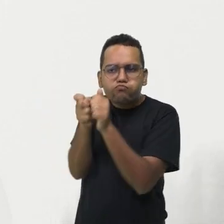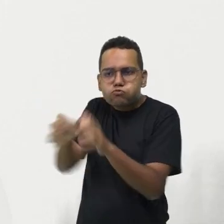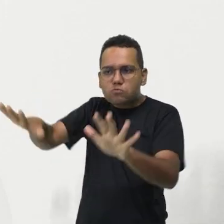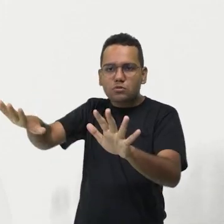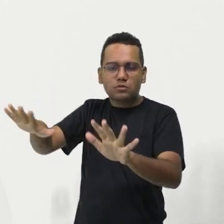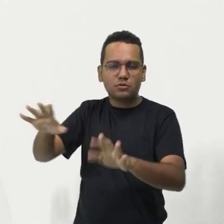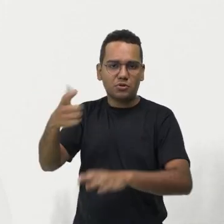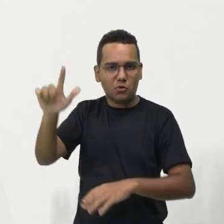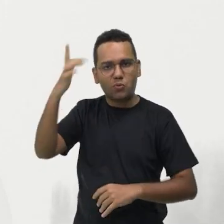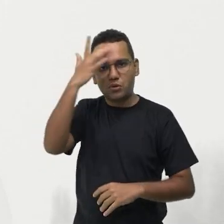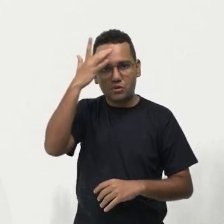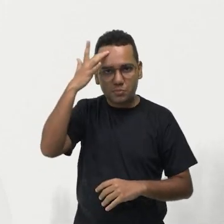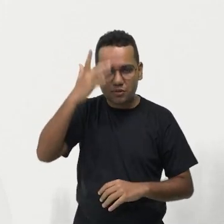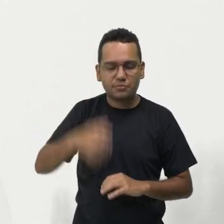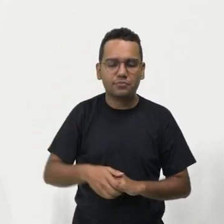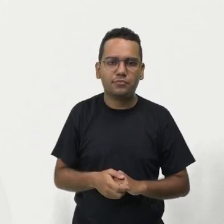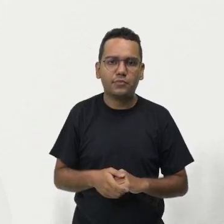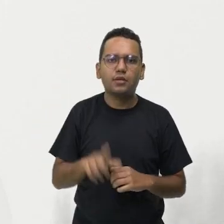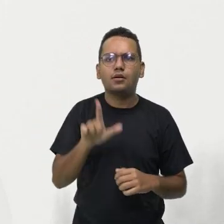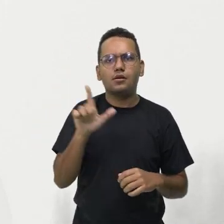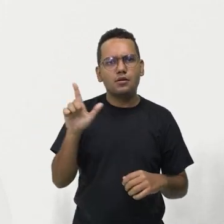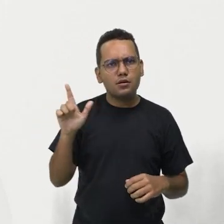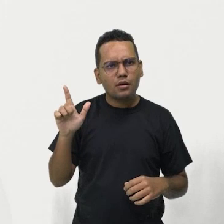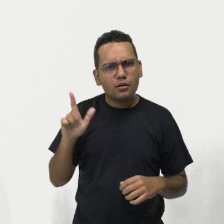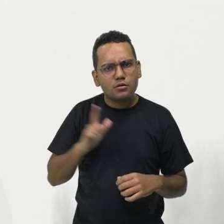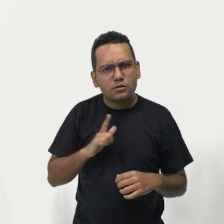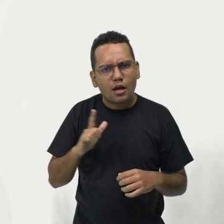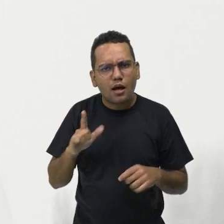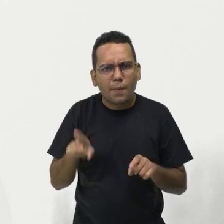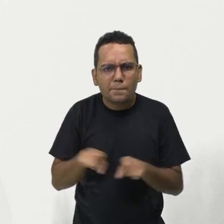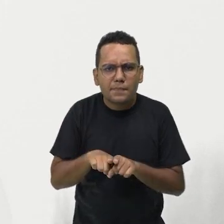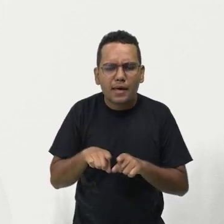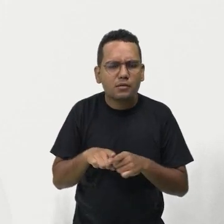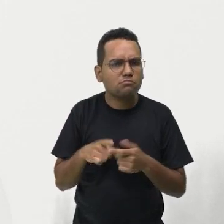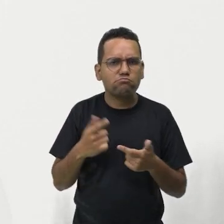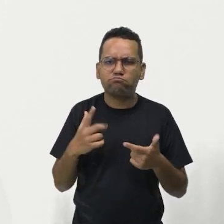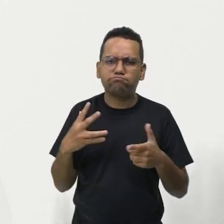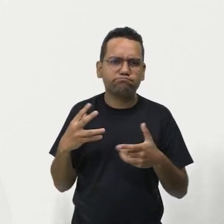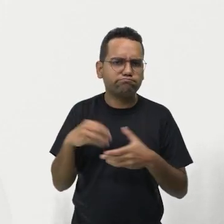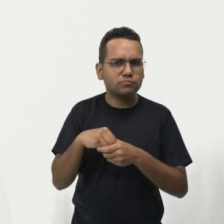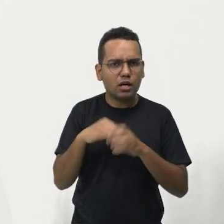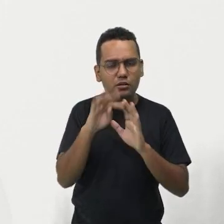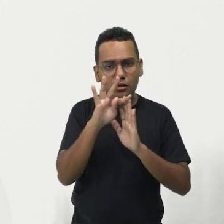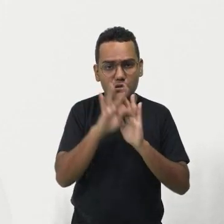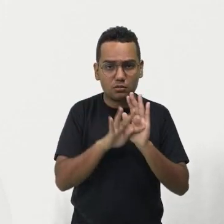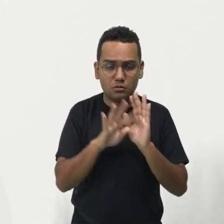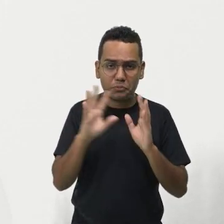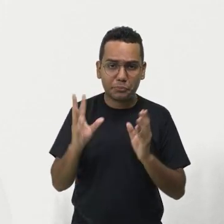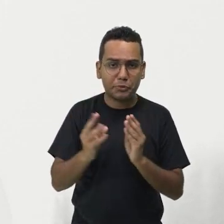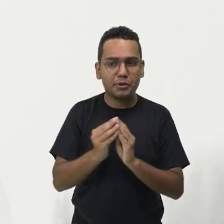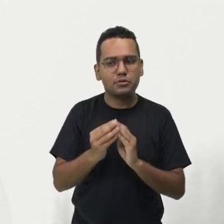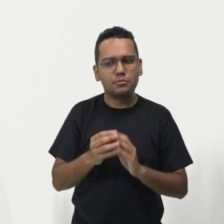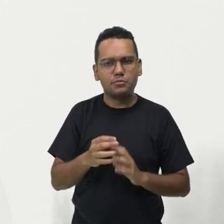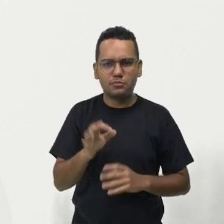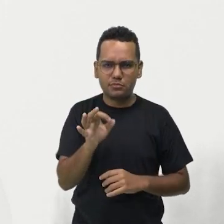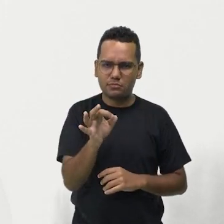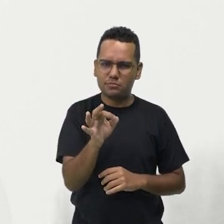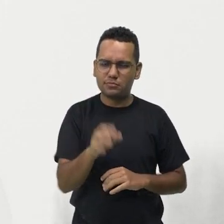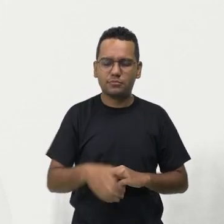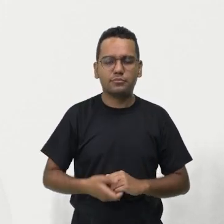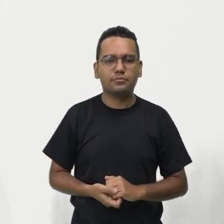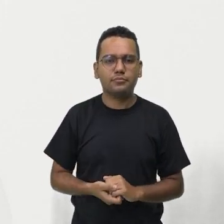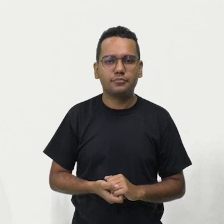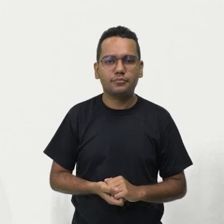contra inimigos. Observem que essa informação também não foi selecionada para o resumo,